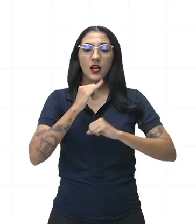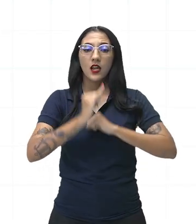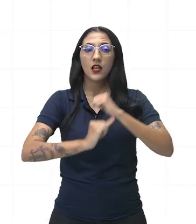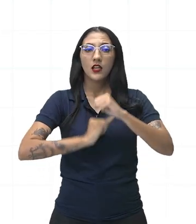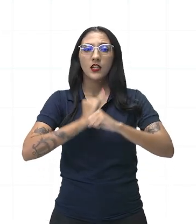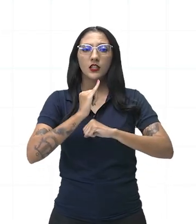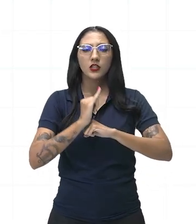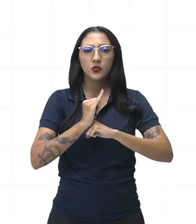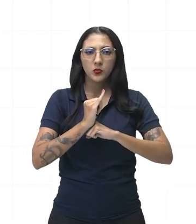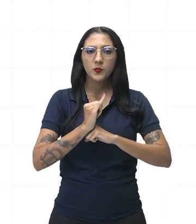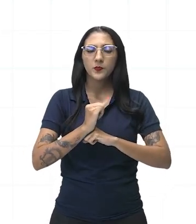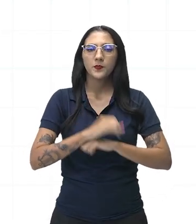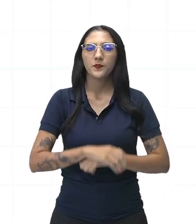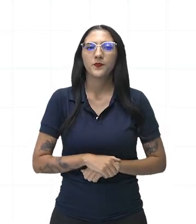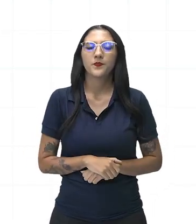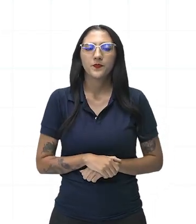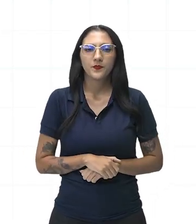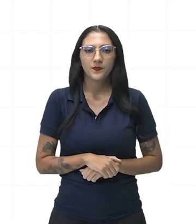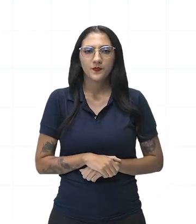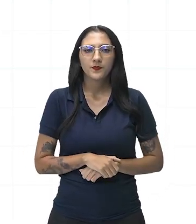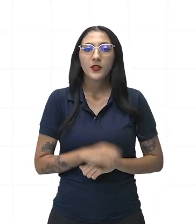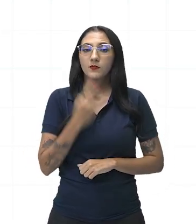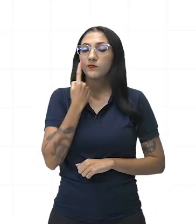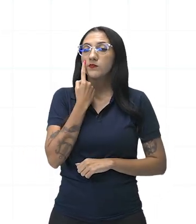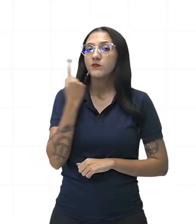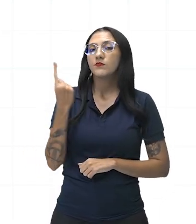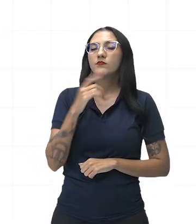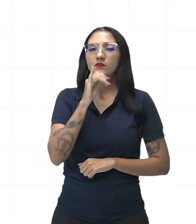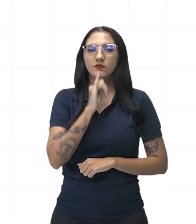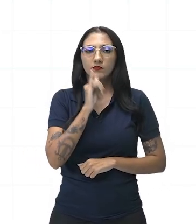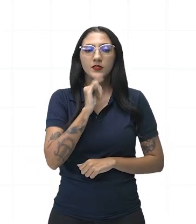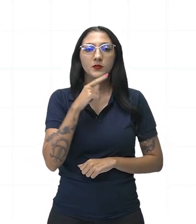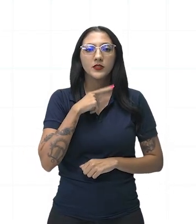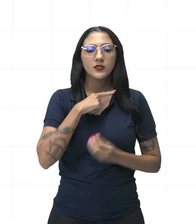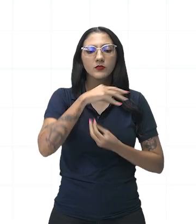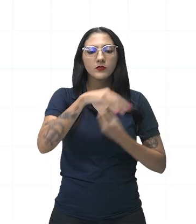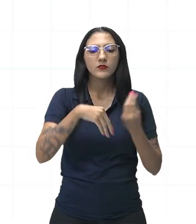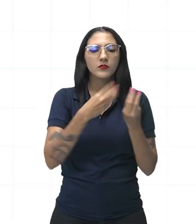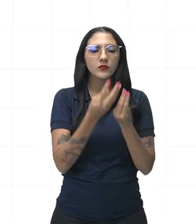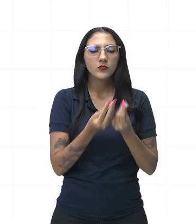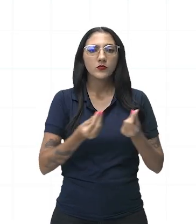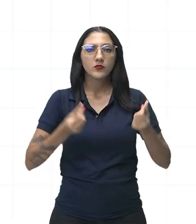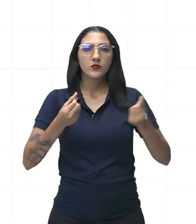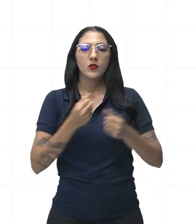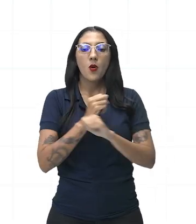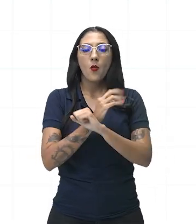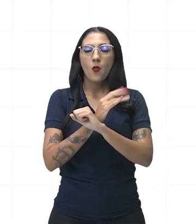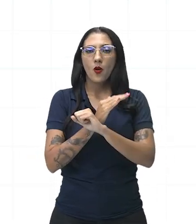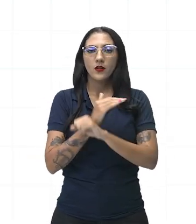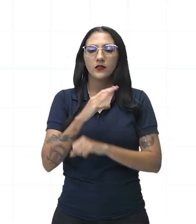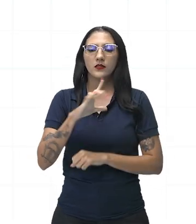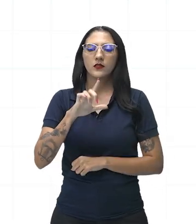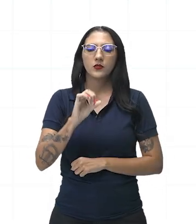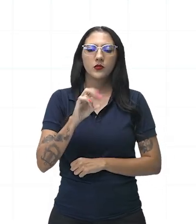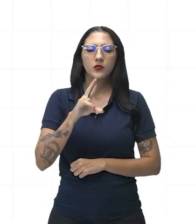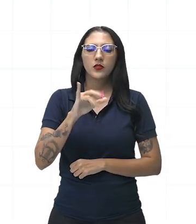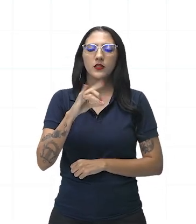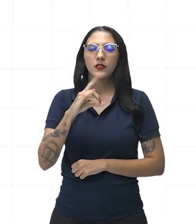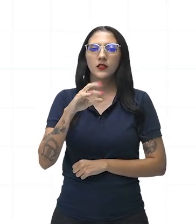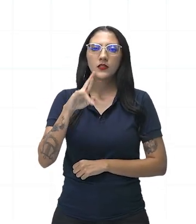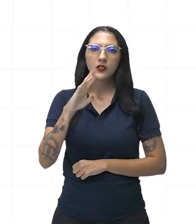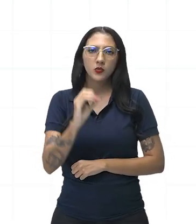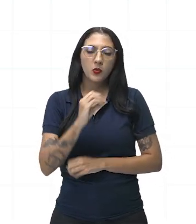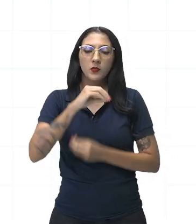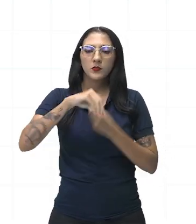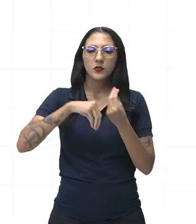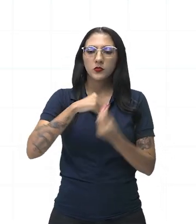H+. Neste exemplo que eu trouxe para vocês, temos a dissolução do ácido clorídrico em solução